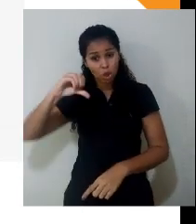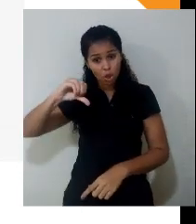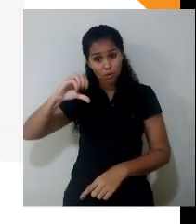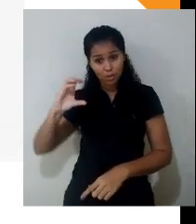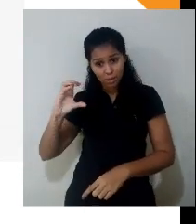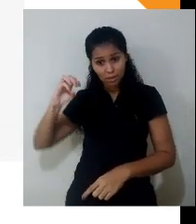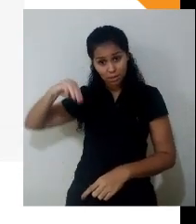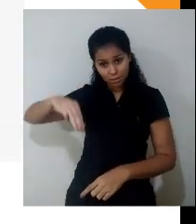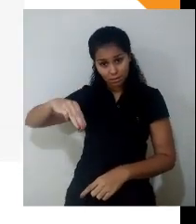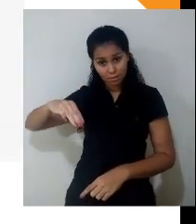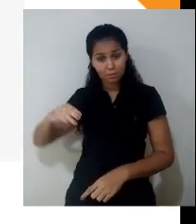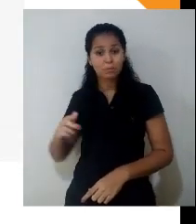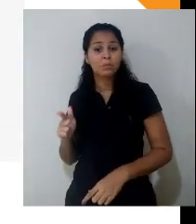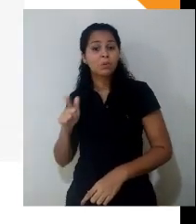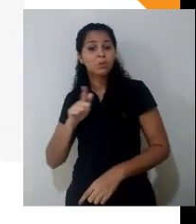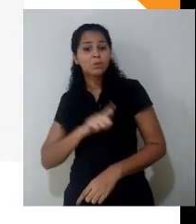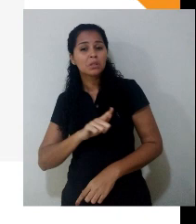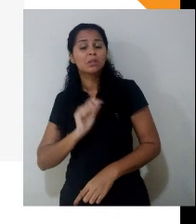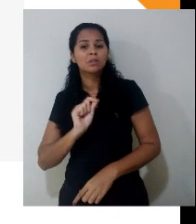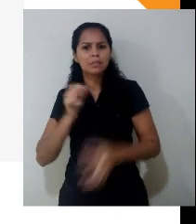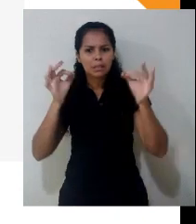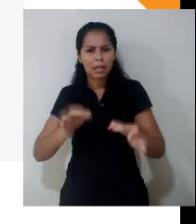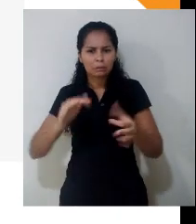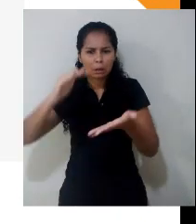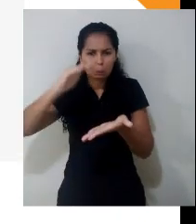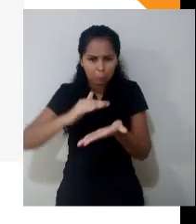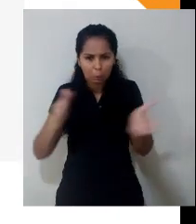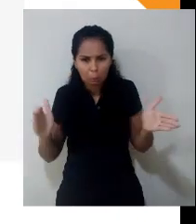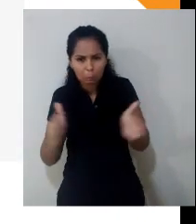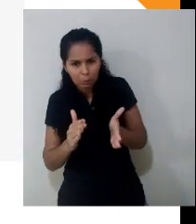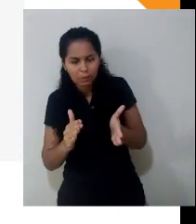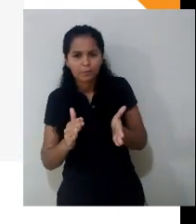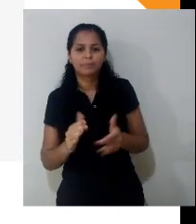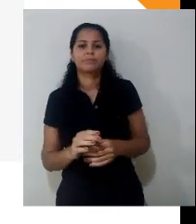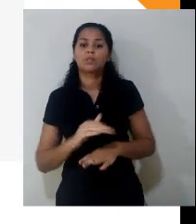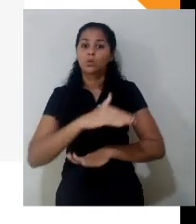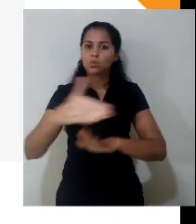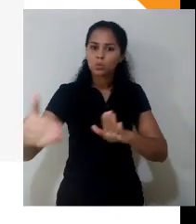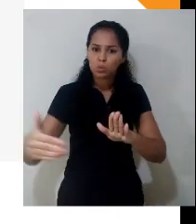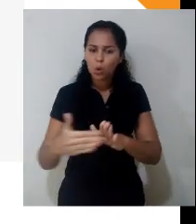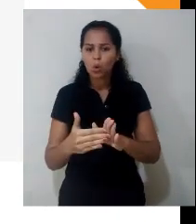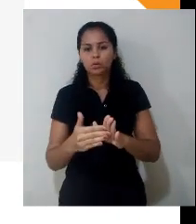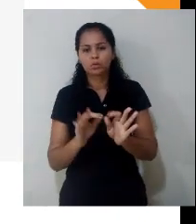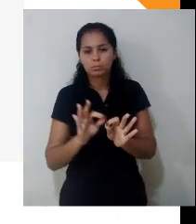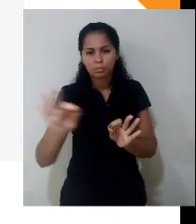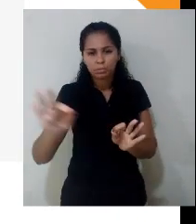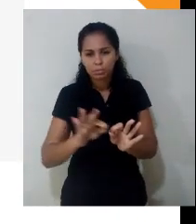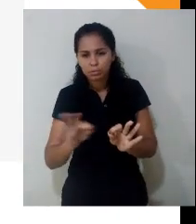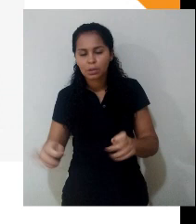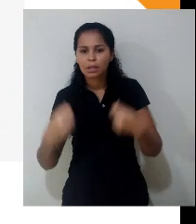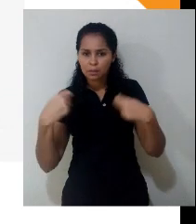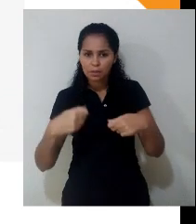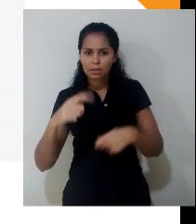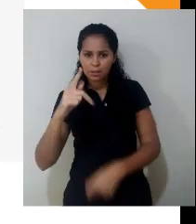centímetros, para que ele não ficasse achatado ou comprido demais. Como eu falei, todas as medidas elas possuem a mesma